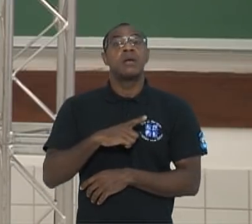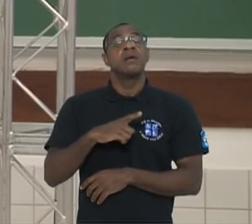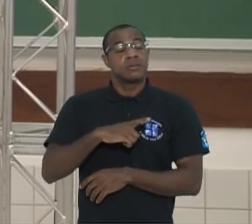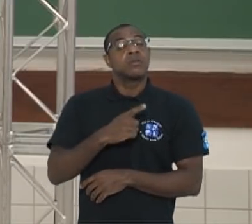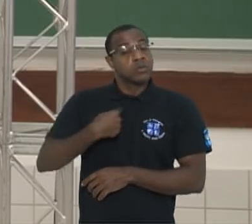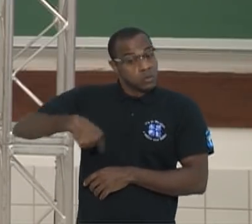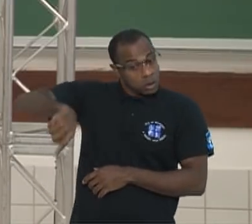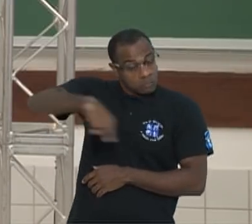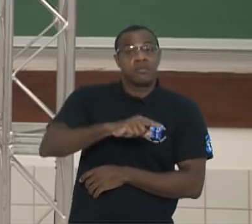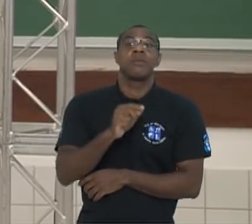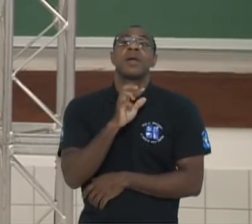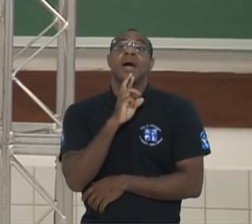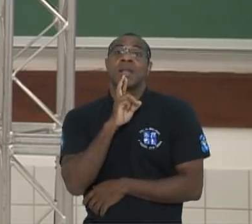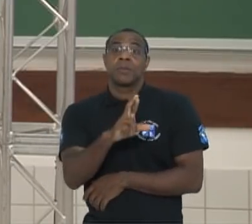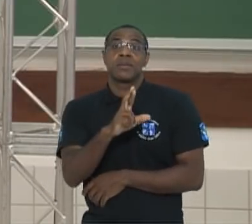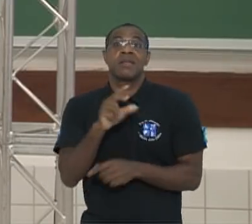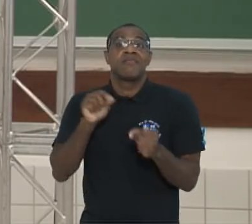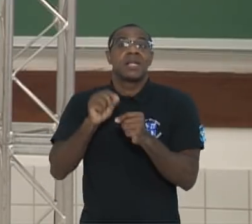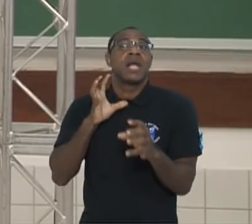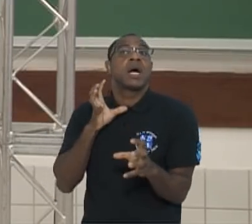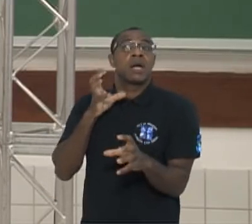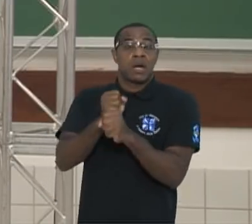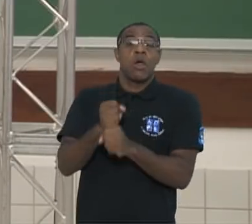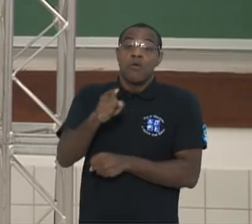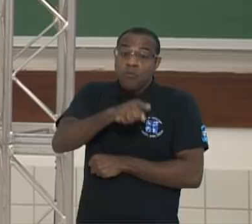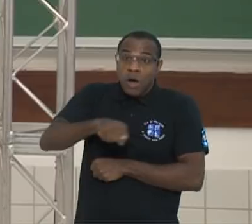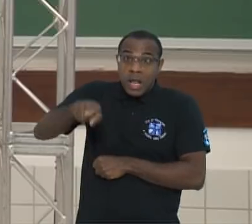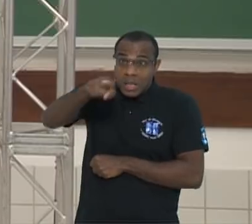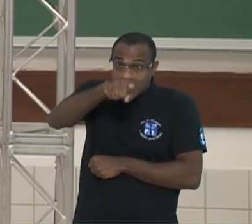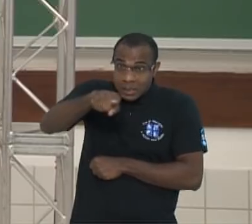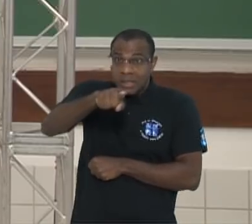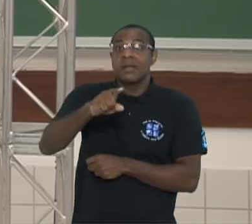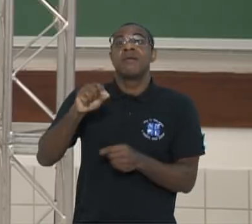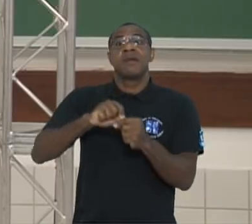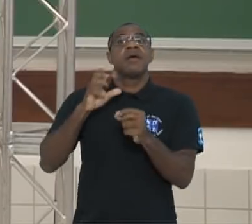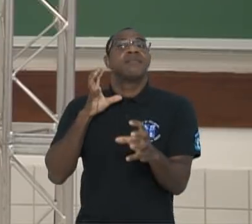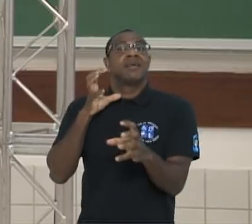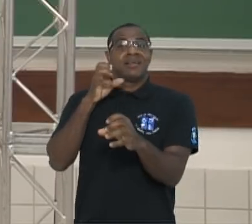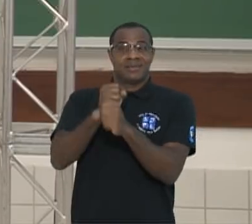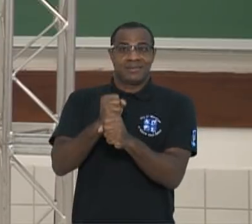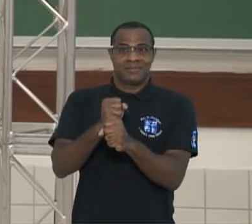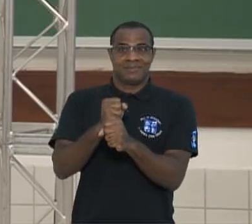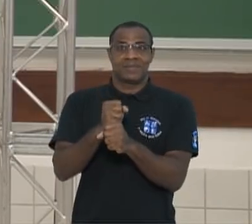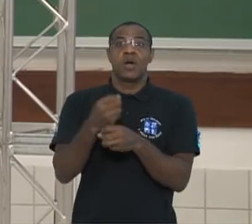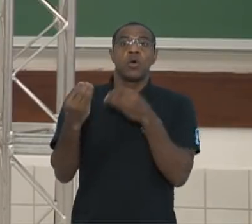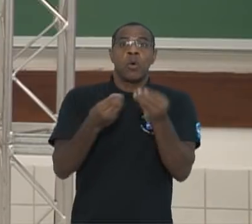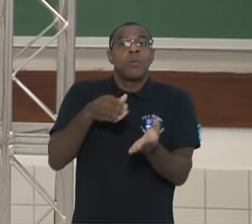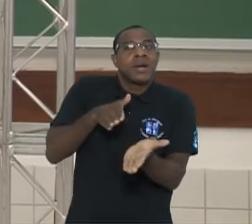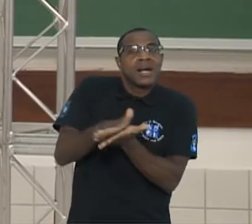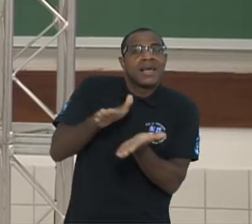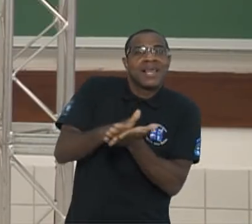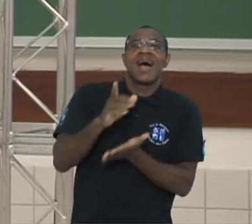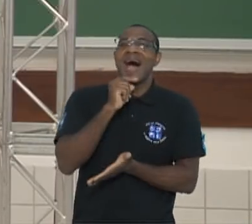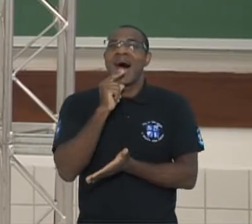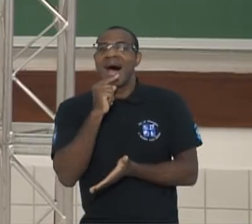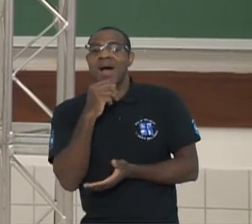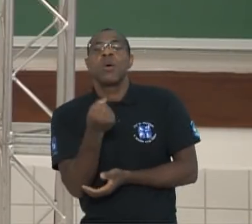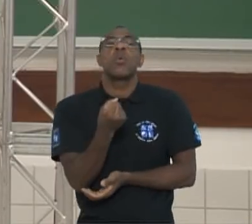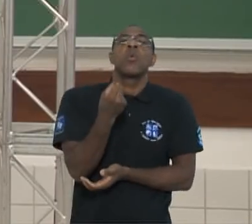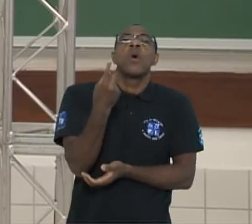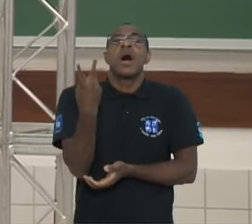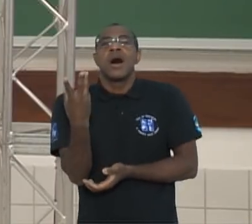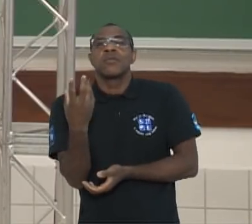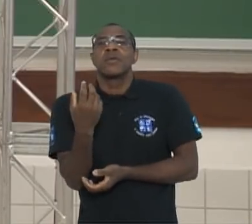vamos calcular. Né? Aliás, vocês vão calcular também, tá bom? Então, as nossas reflexões para vocês já verem se vocês